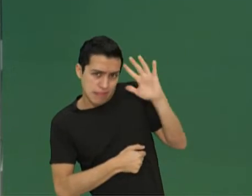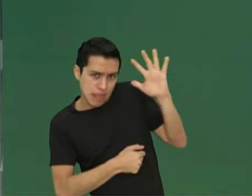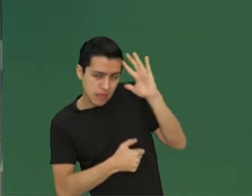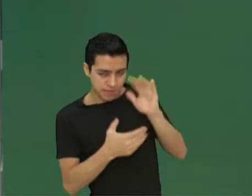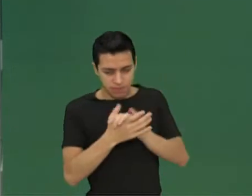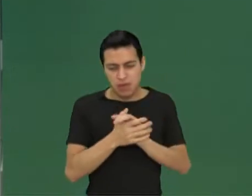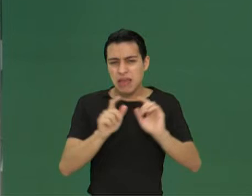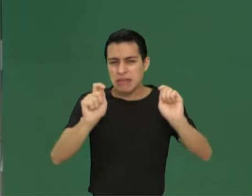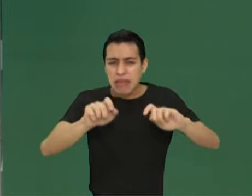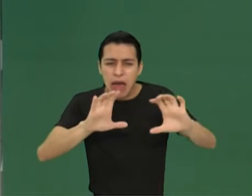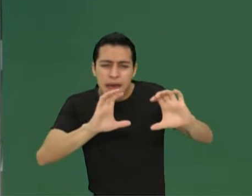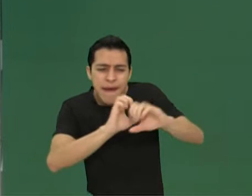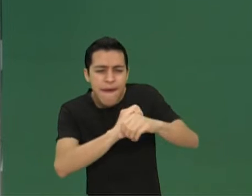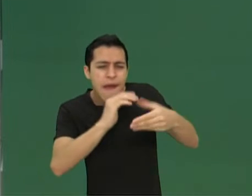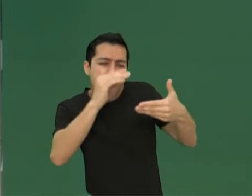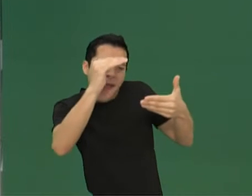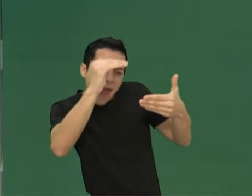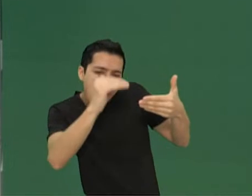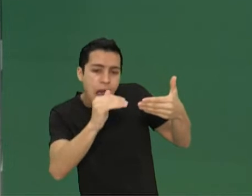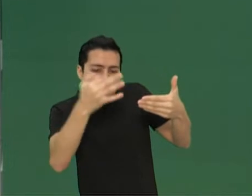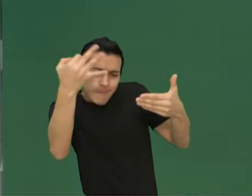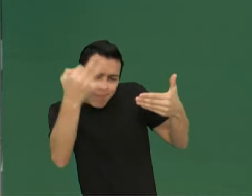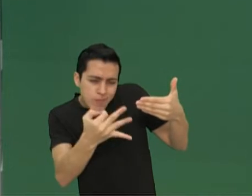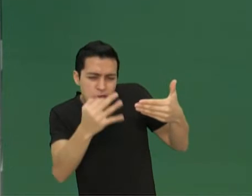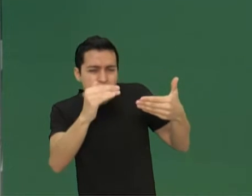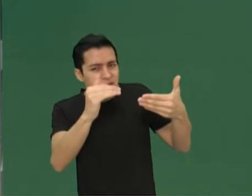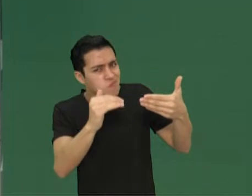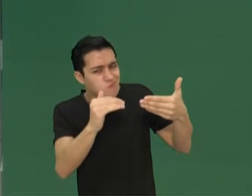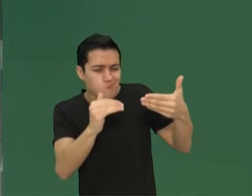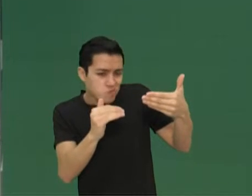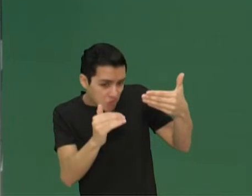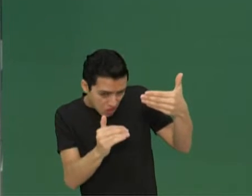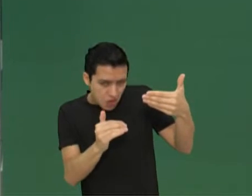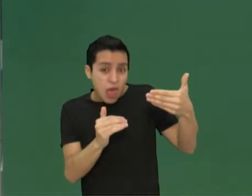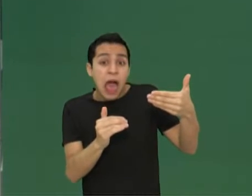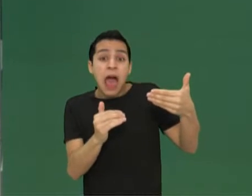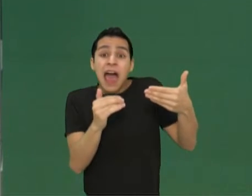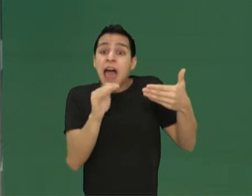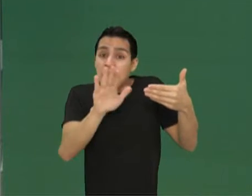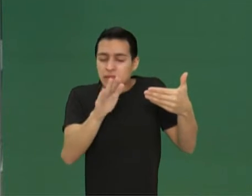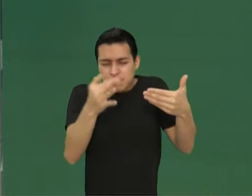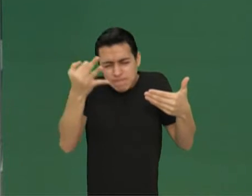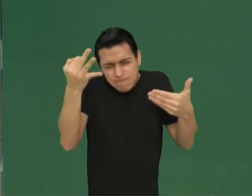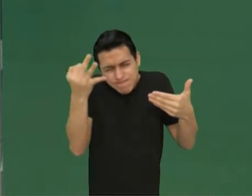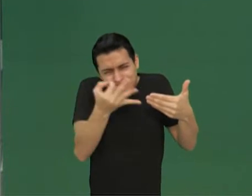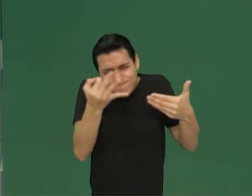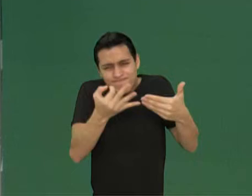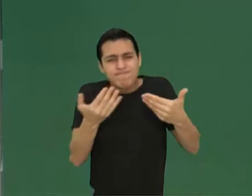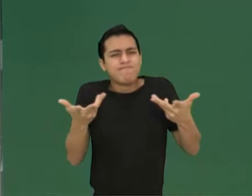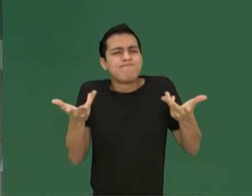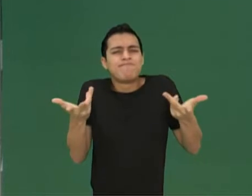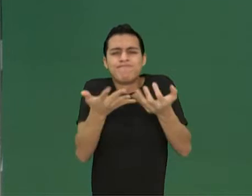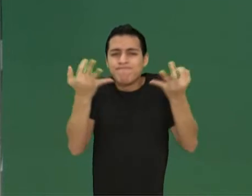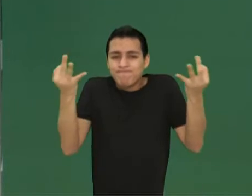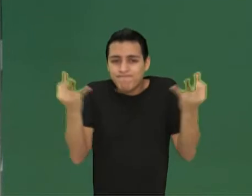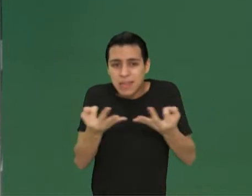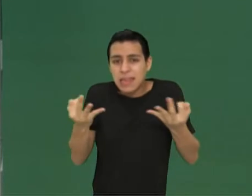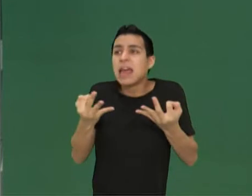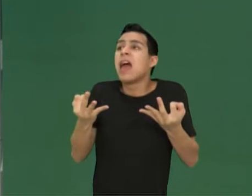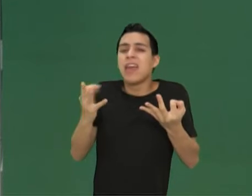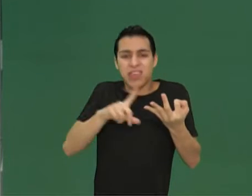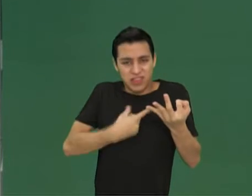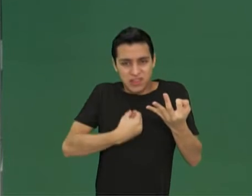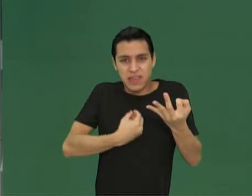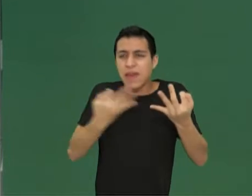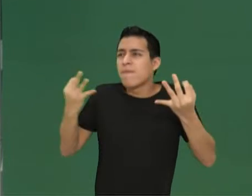os diferentes graus de perfeição, é porque a perfeição em si, né, a perfeição em si mesma